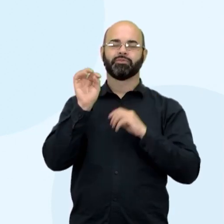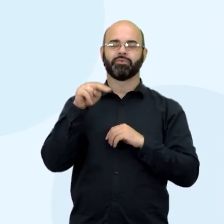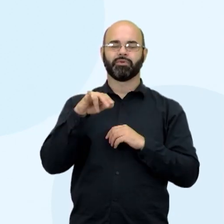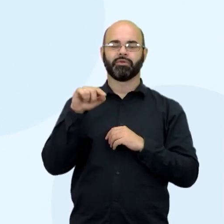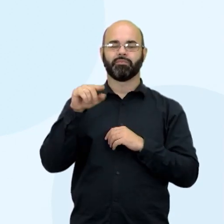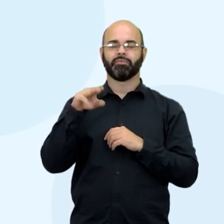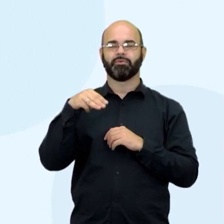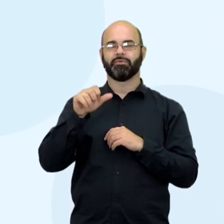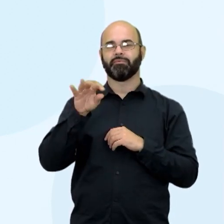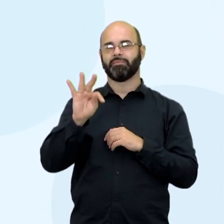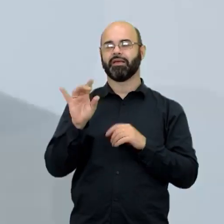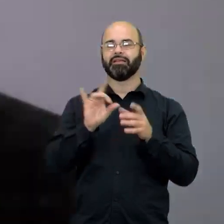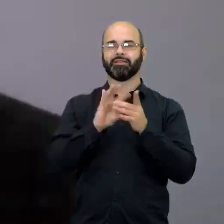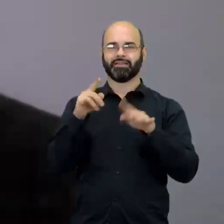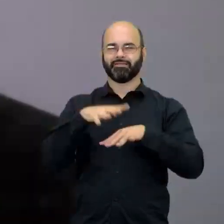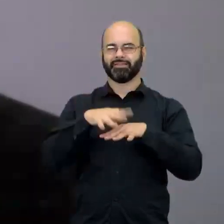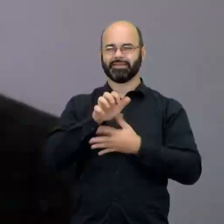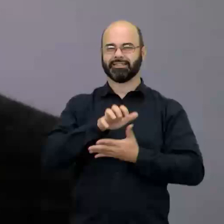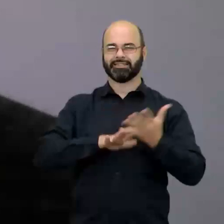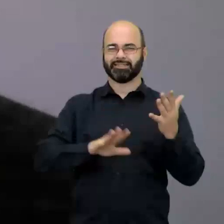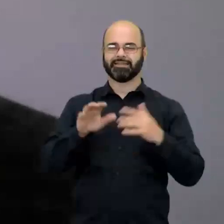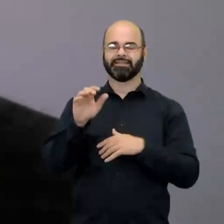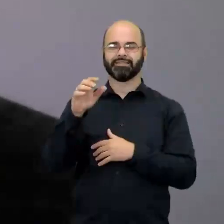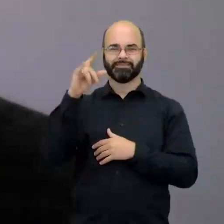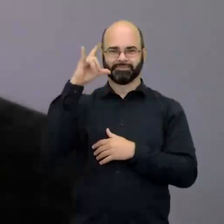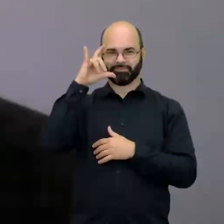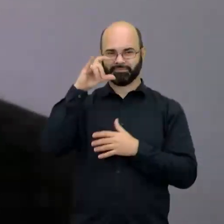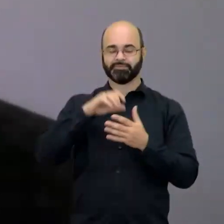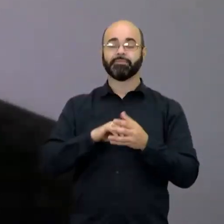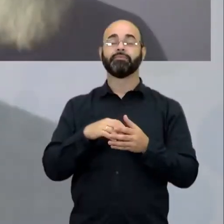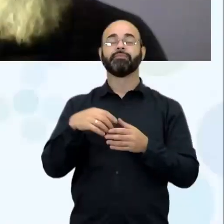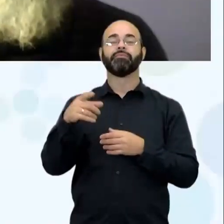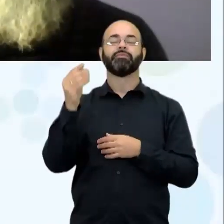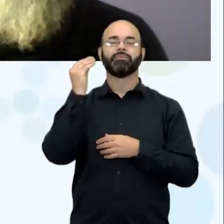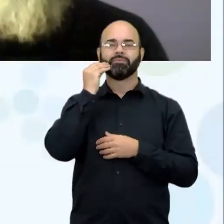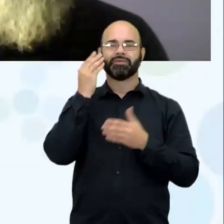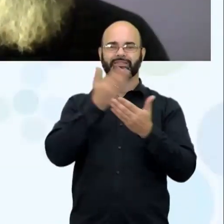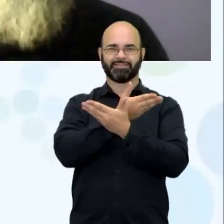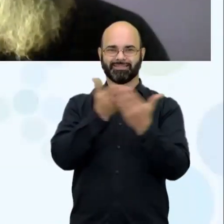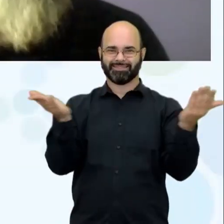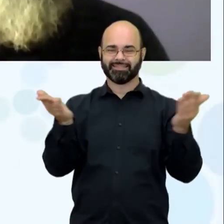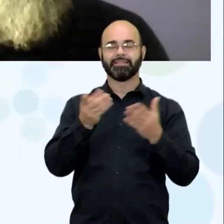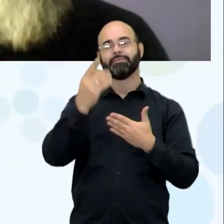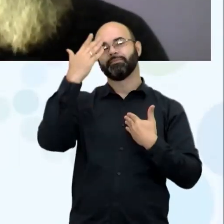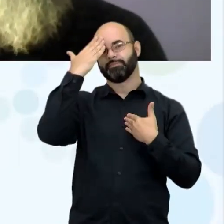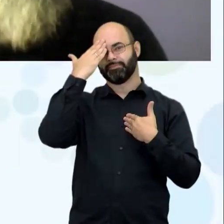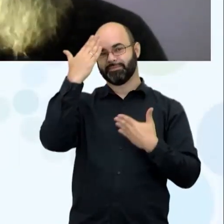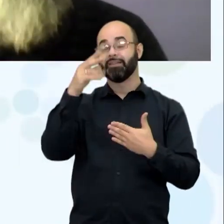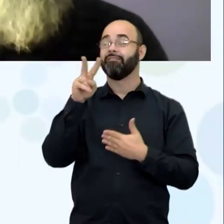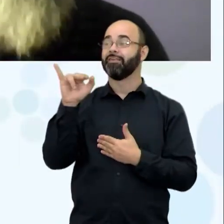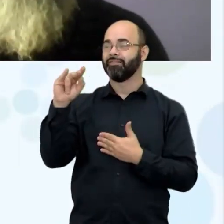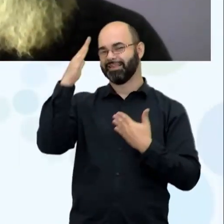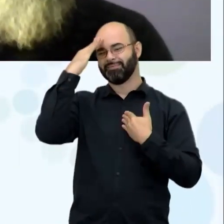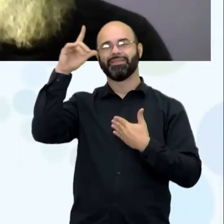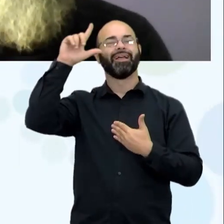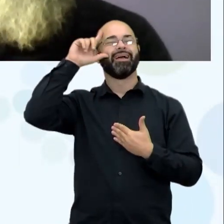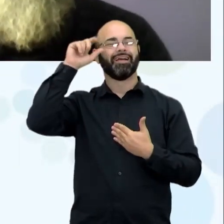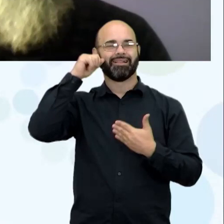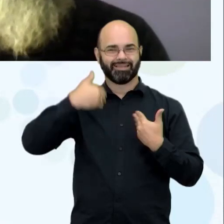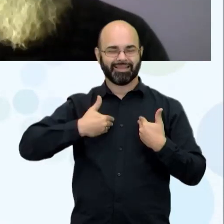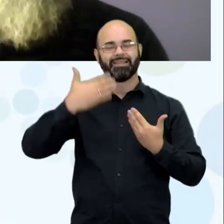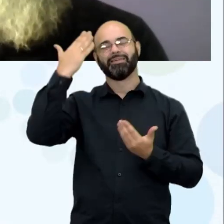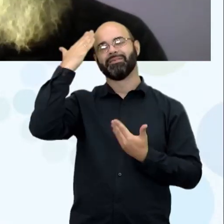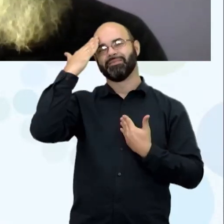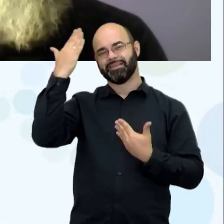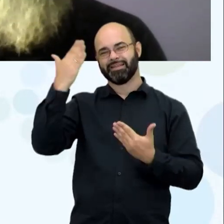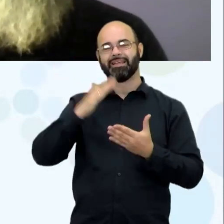@pro.tony.mate. Faça as tarefas aí, não esqueça para marcar presença. Um cheiro para vocês. Muito obrigado, Vivi. Muito obrigado, André.